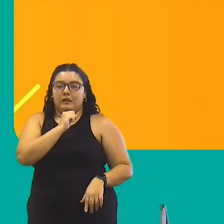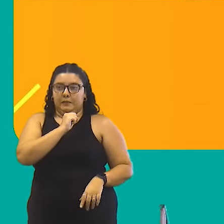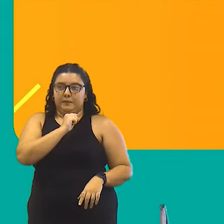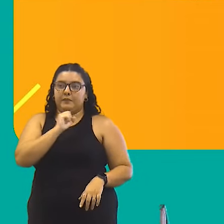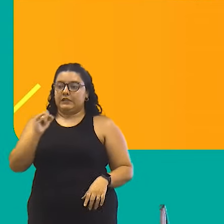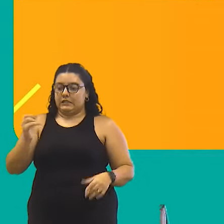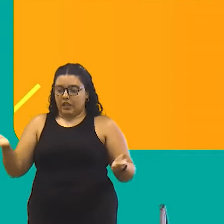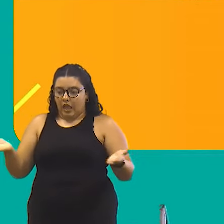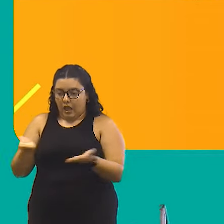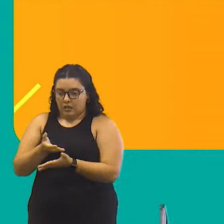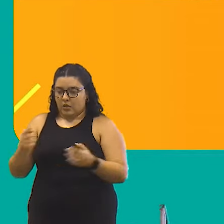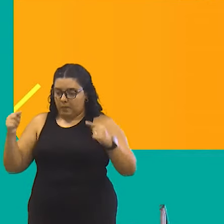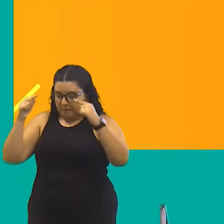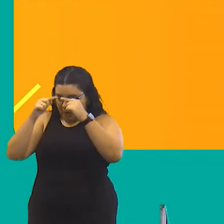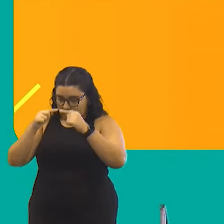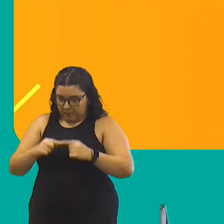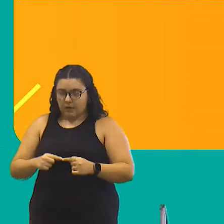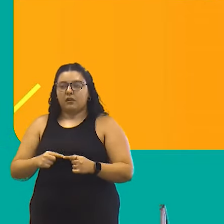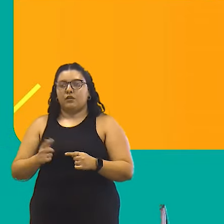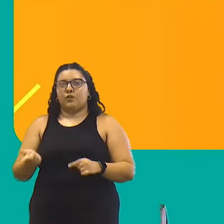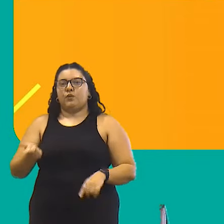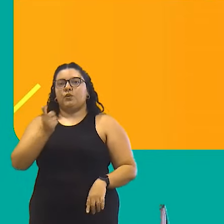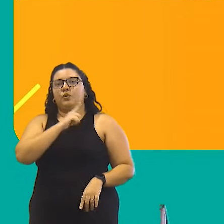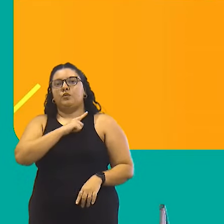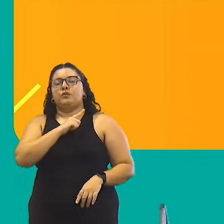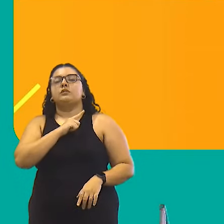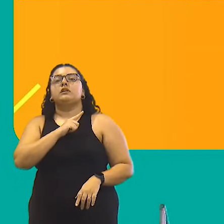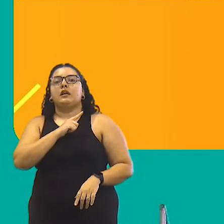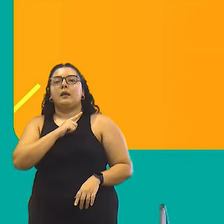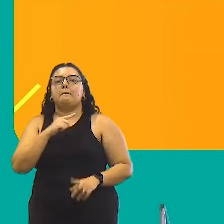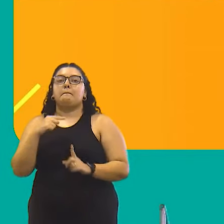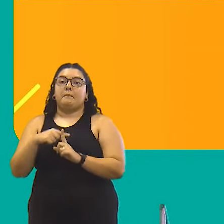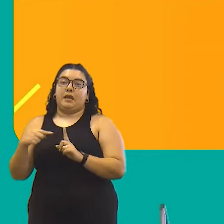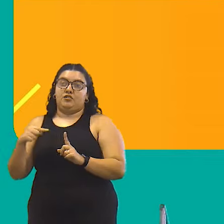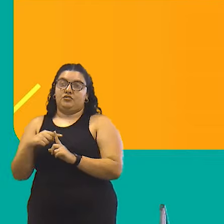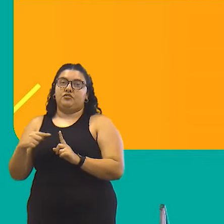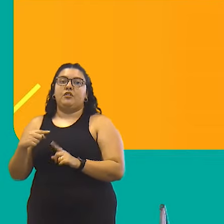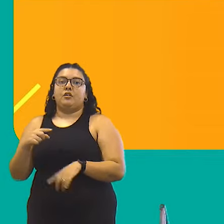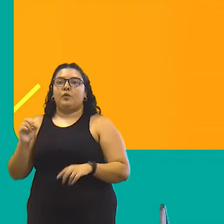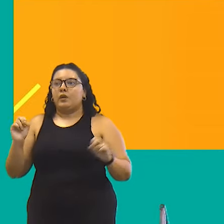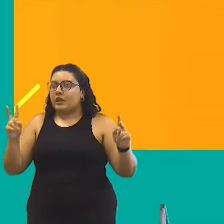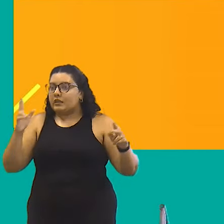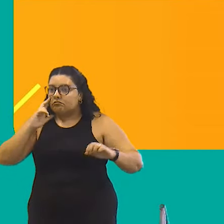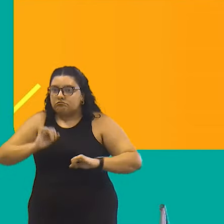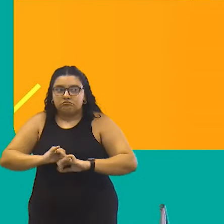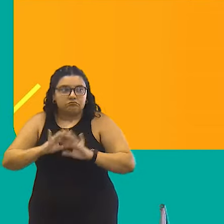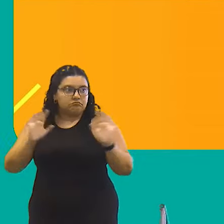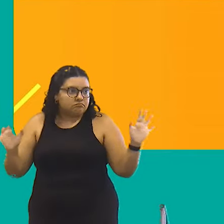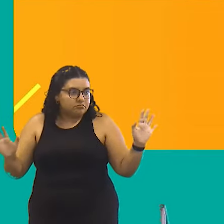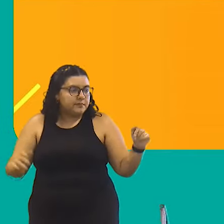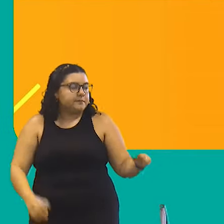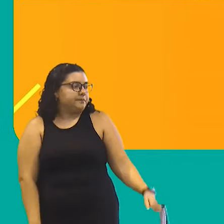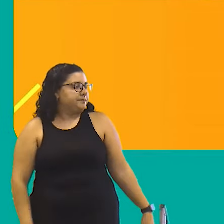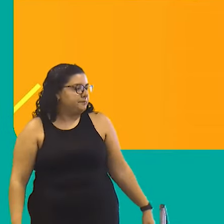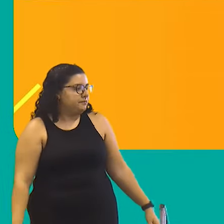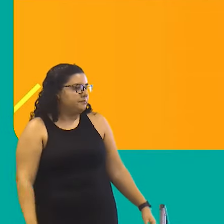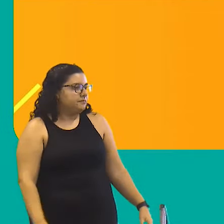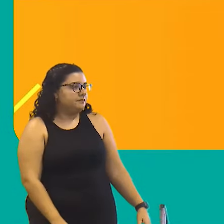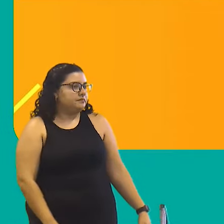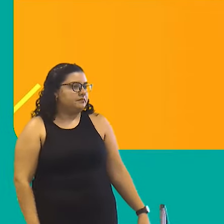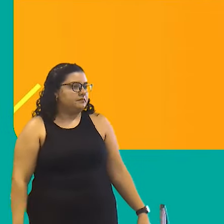relações, a gente tem uma questão média. Tudo bem? Deu para entender